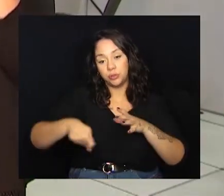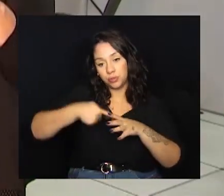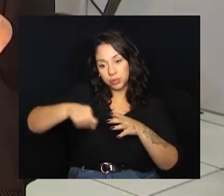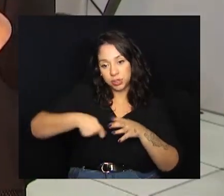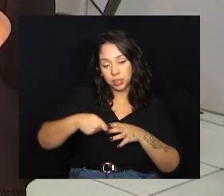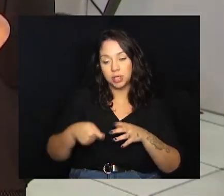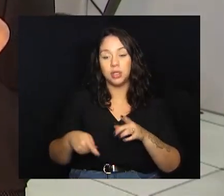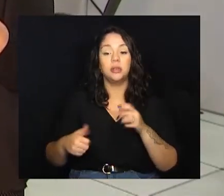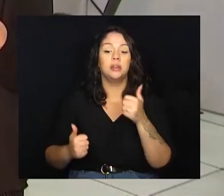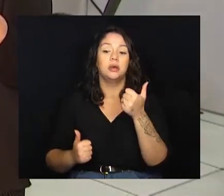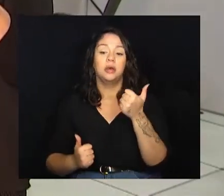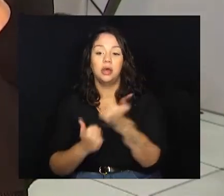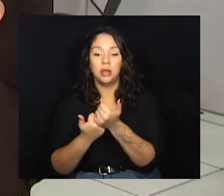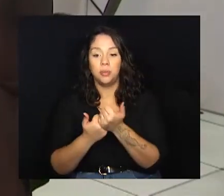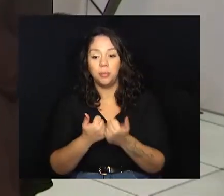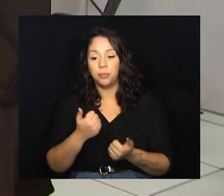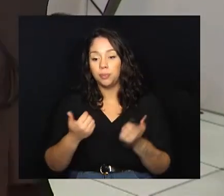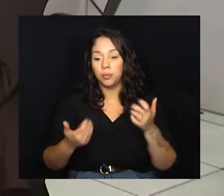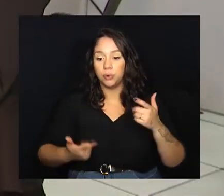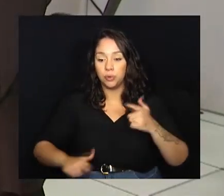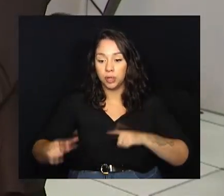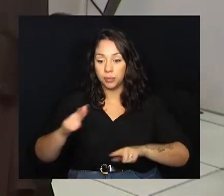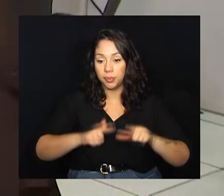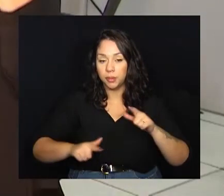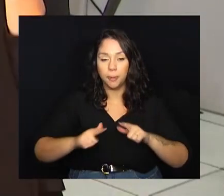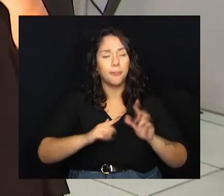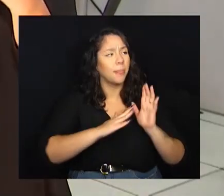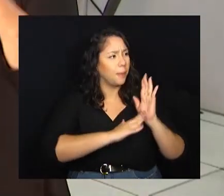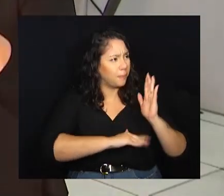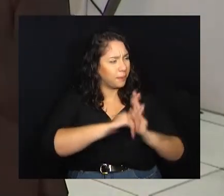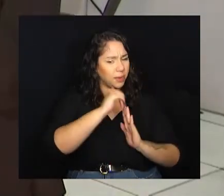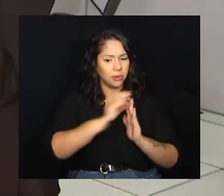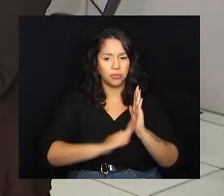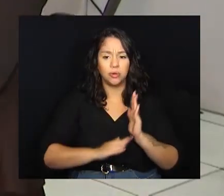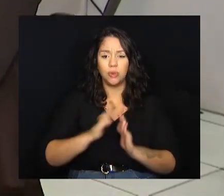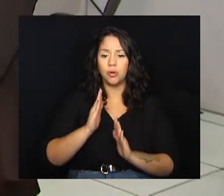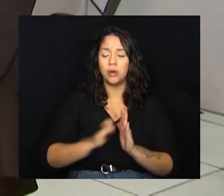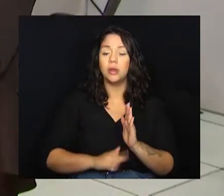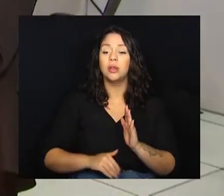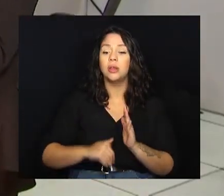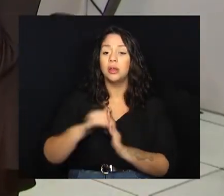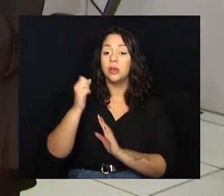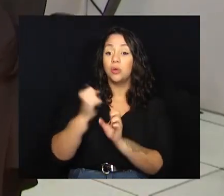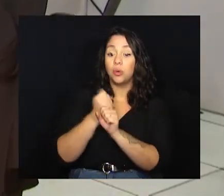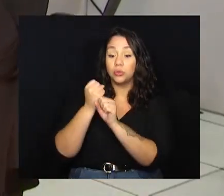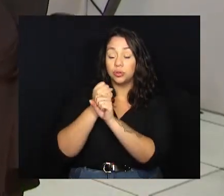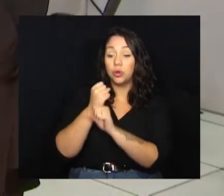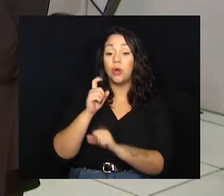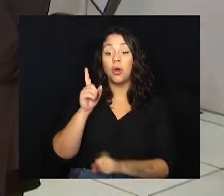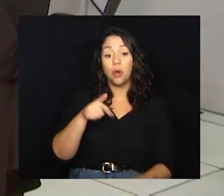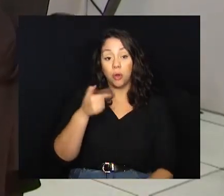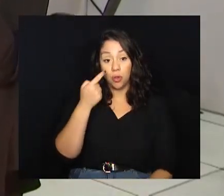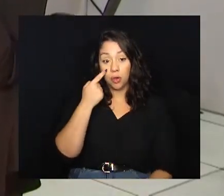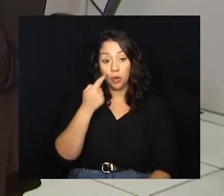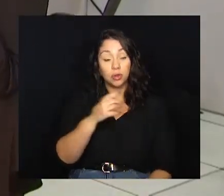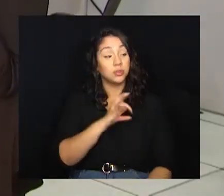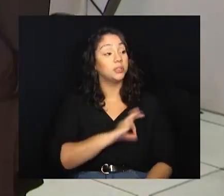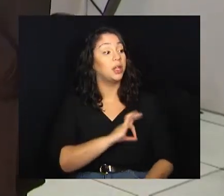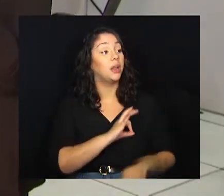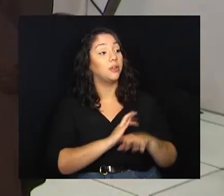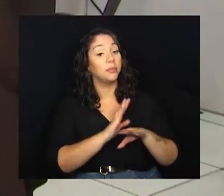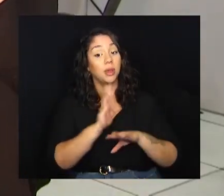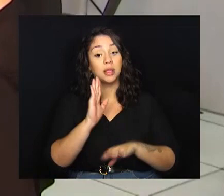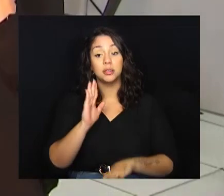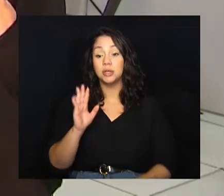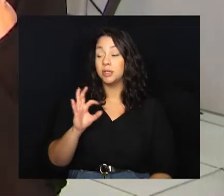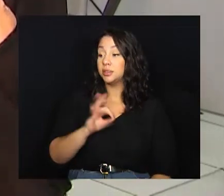auxiliar de limpeza pintor pedreiro maior Olha só o maior